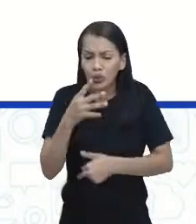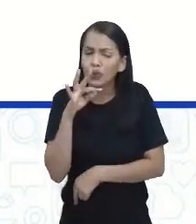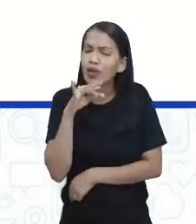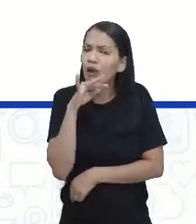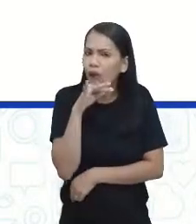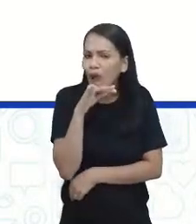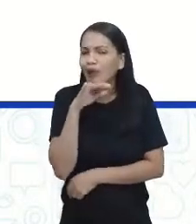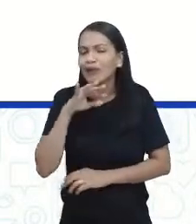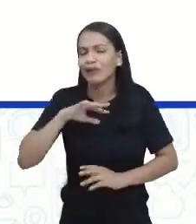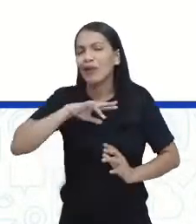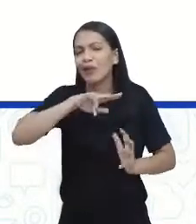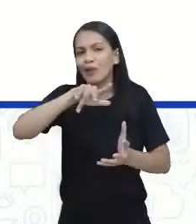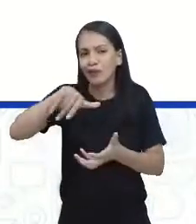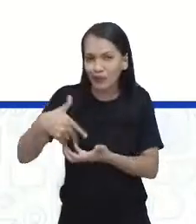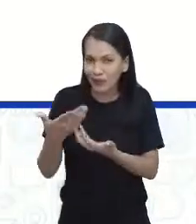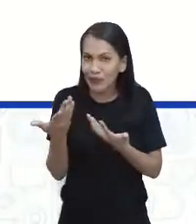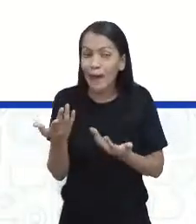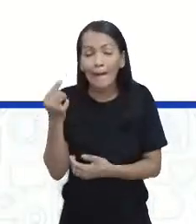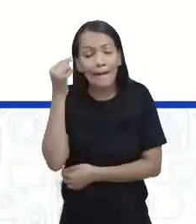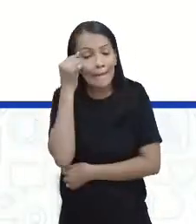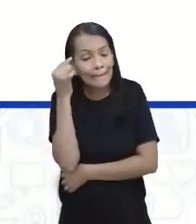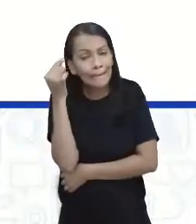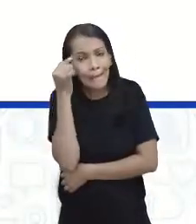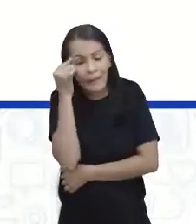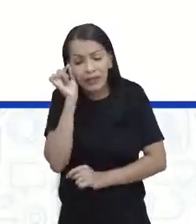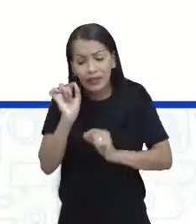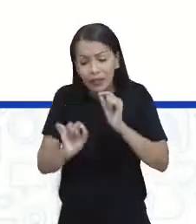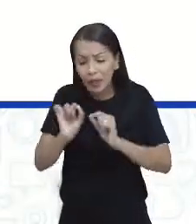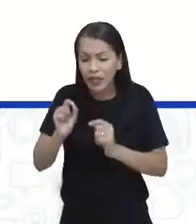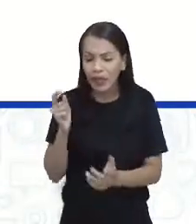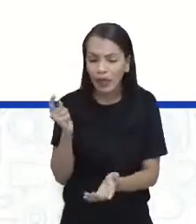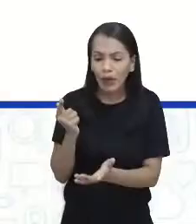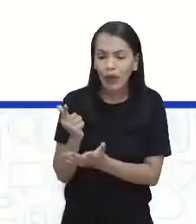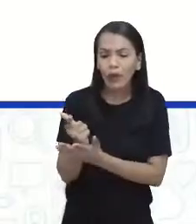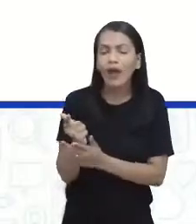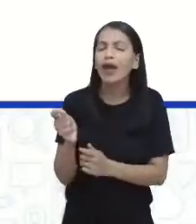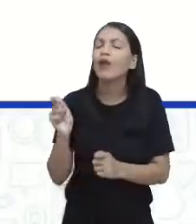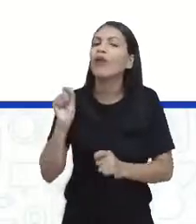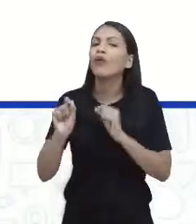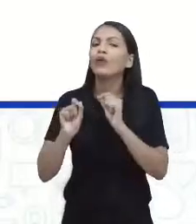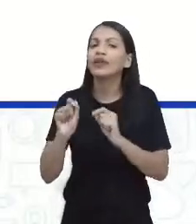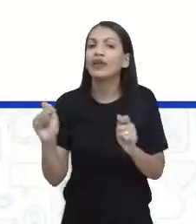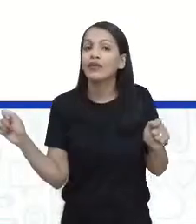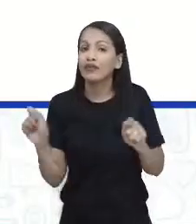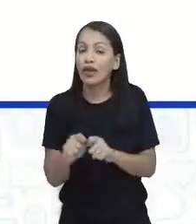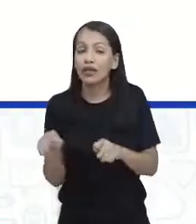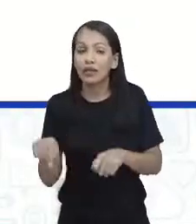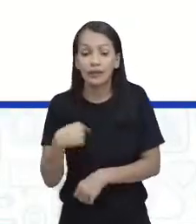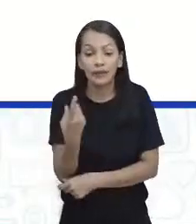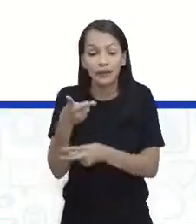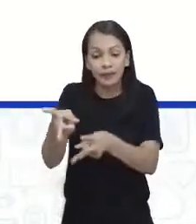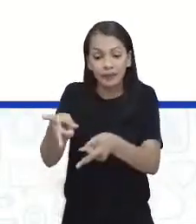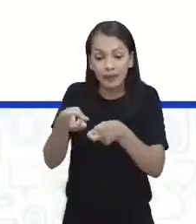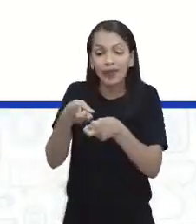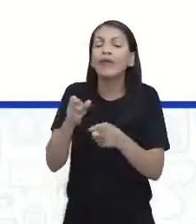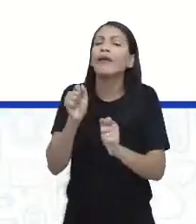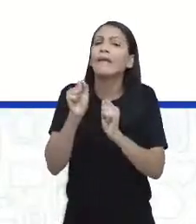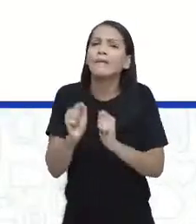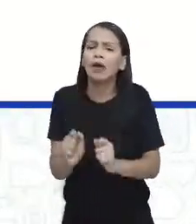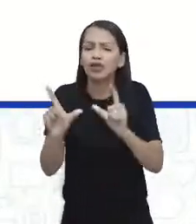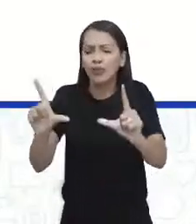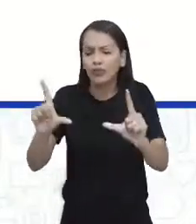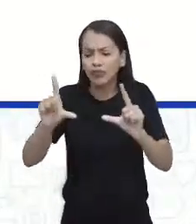aí a gente repensar as nossas ações e aí a gente começa a perceber onde é que a gente pode